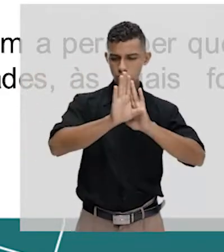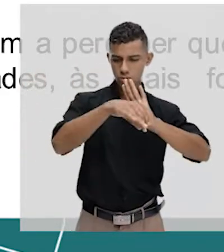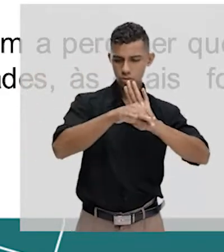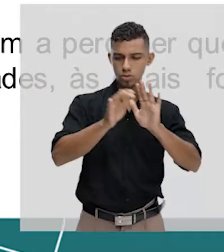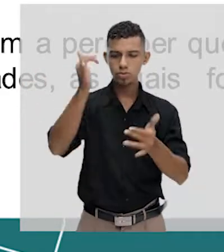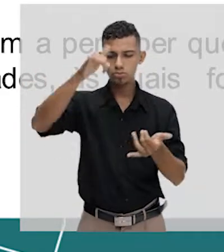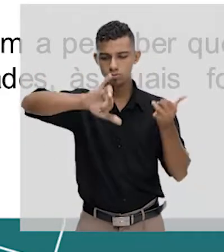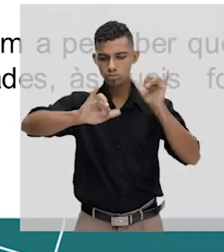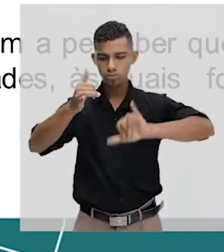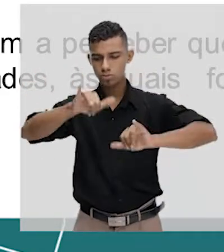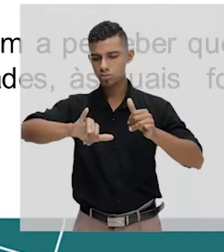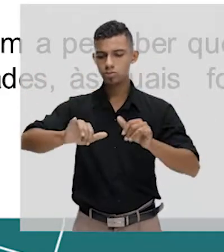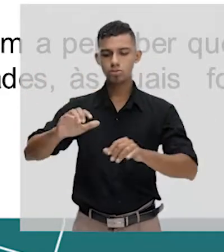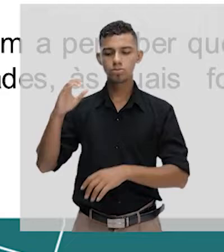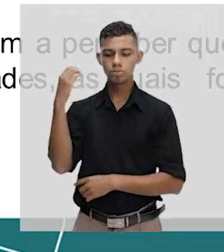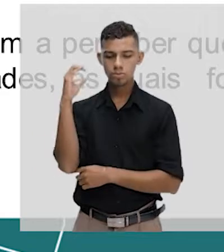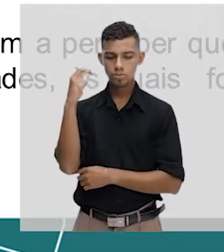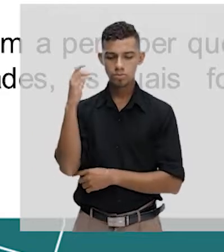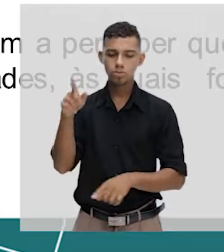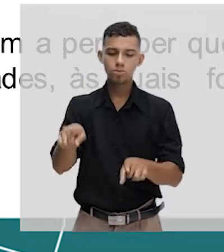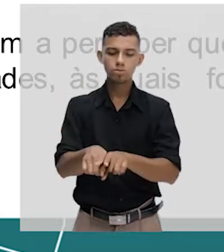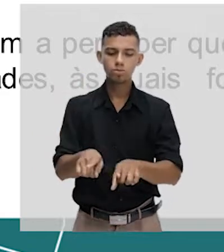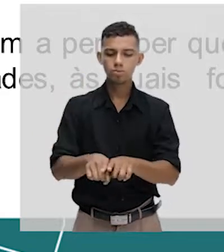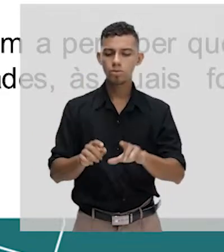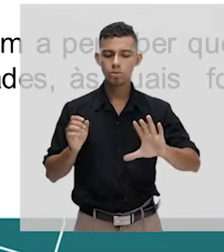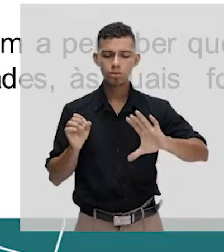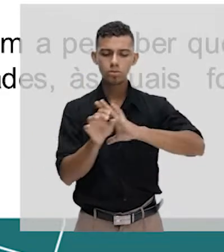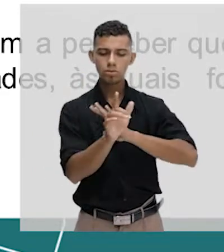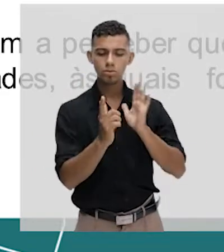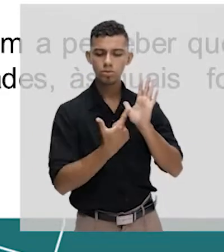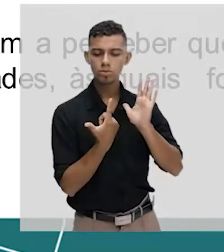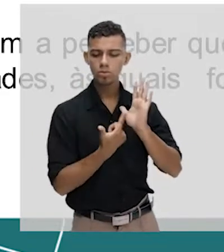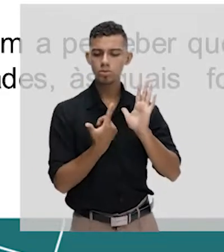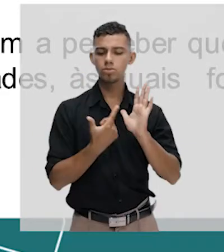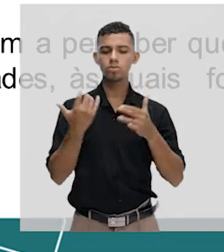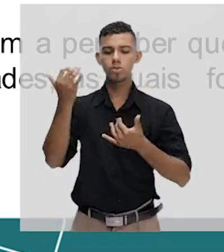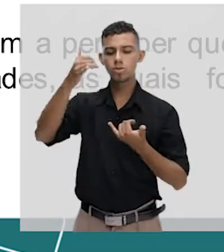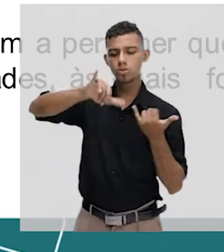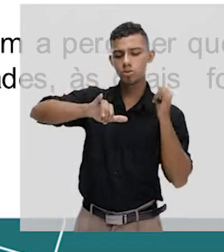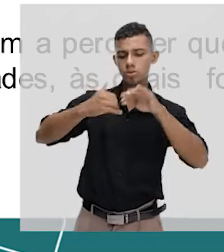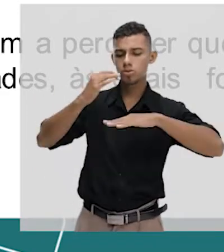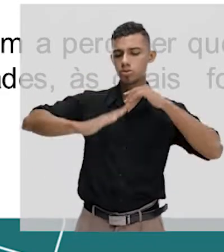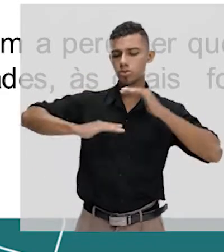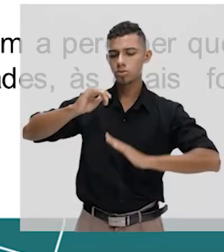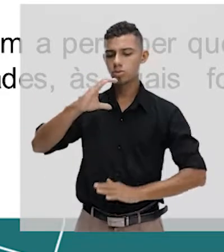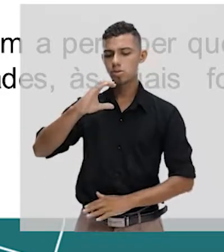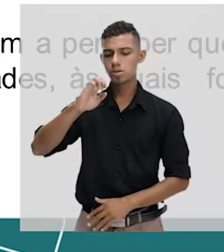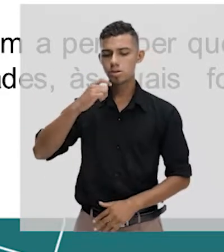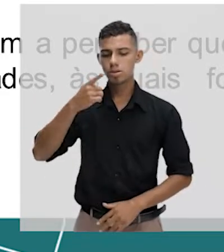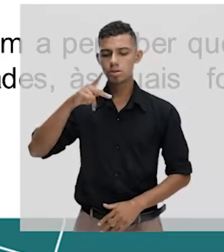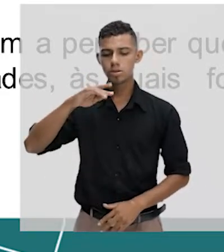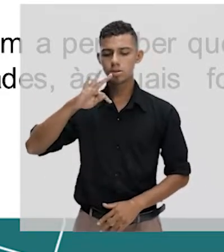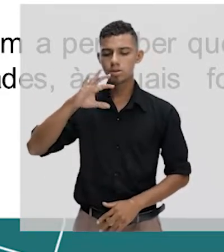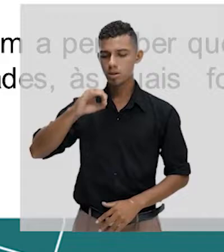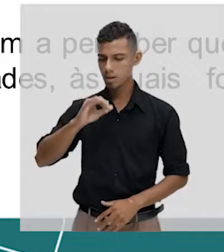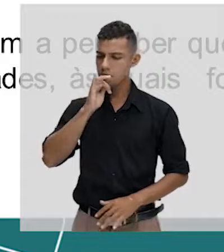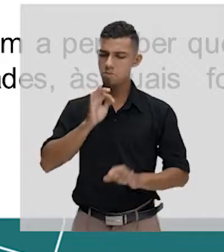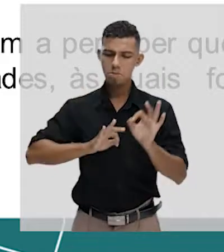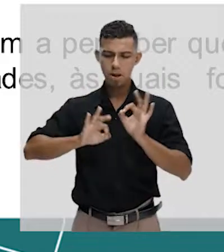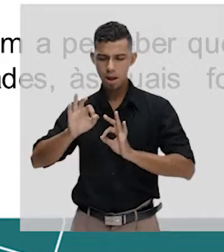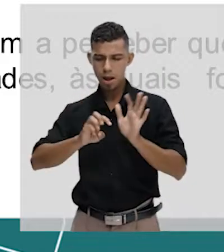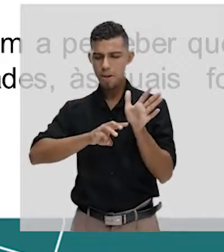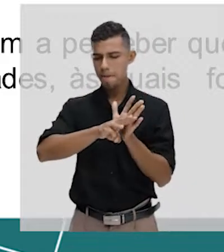Químico Séptico. E o maior mérito foi introduzir um método científico no estudo da